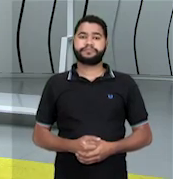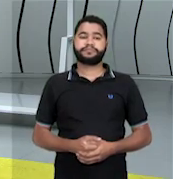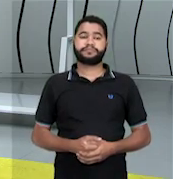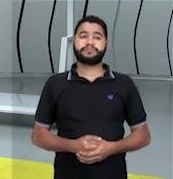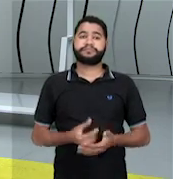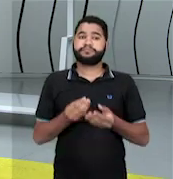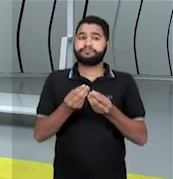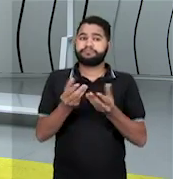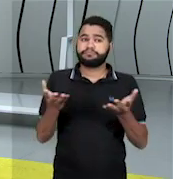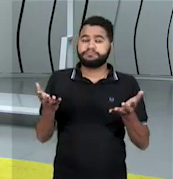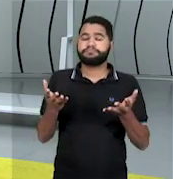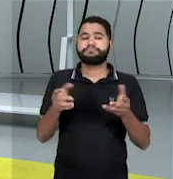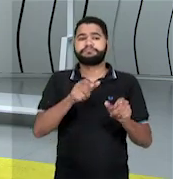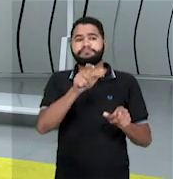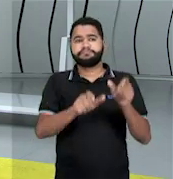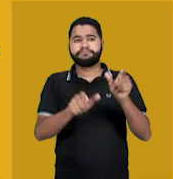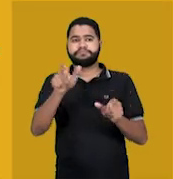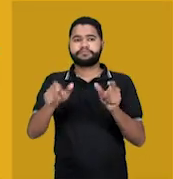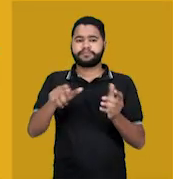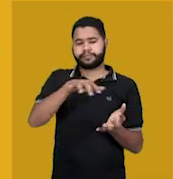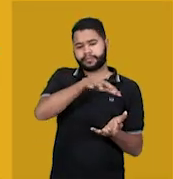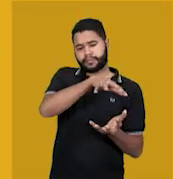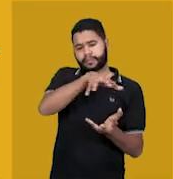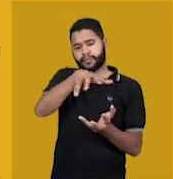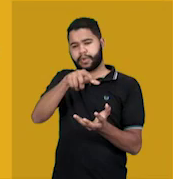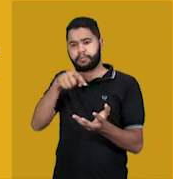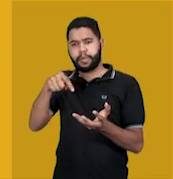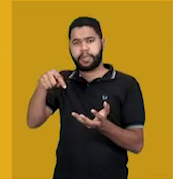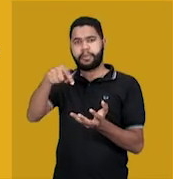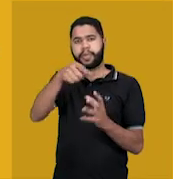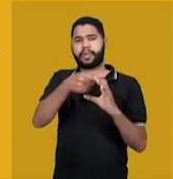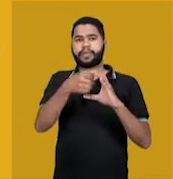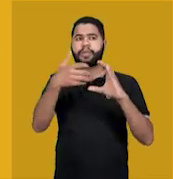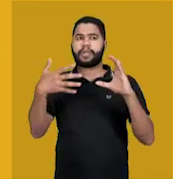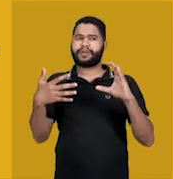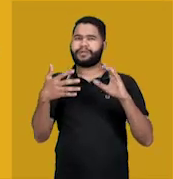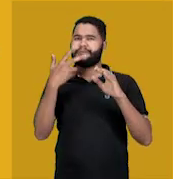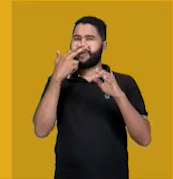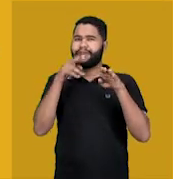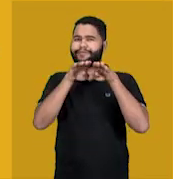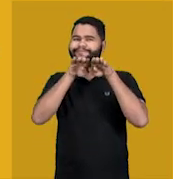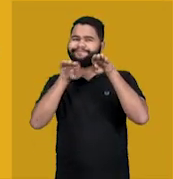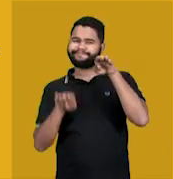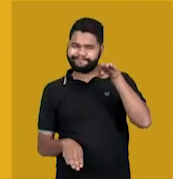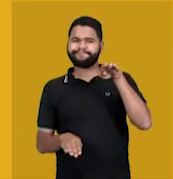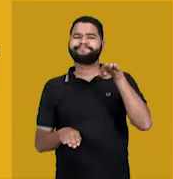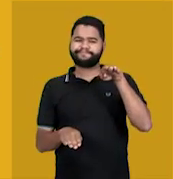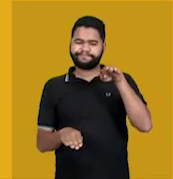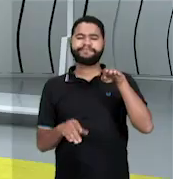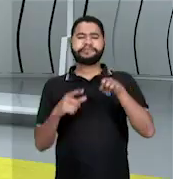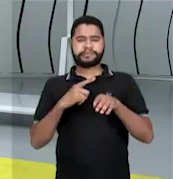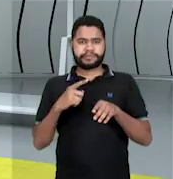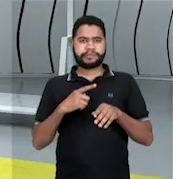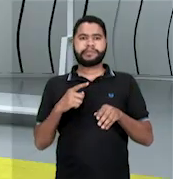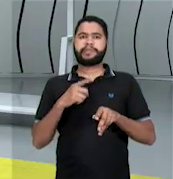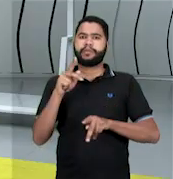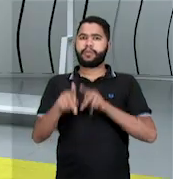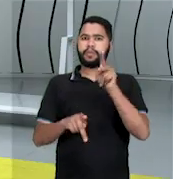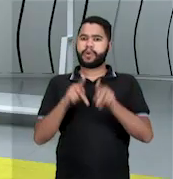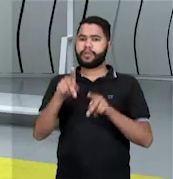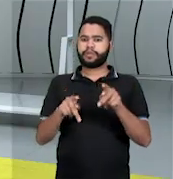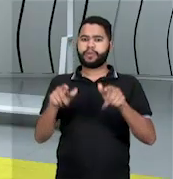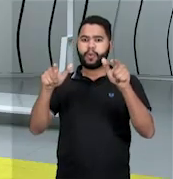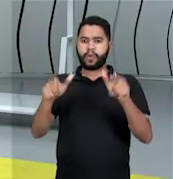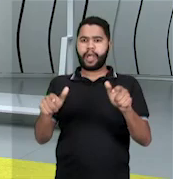a distribuição de habitantes pelo globo terrestre apresenta características de desigualdade. Então, nós vamos ver que nós temos uma grande concentração populacional em